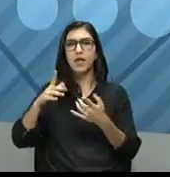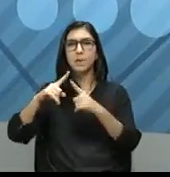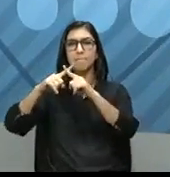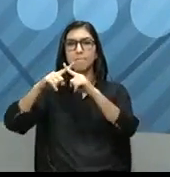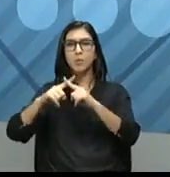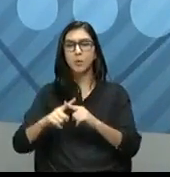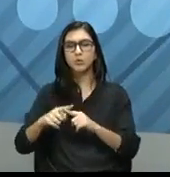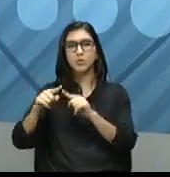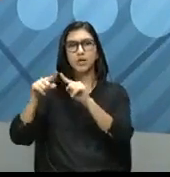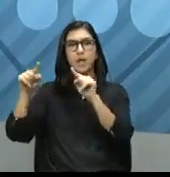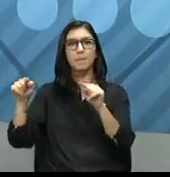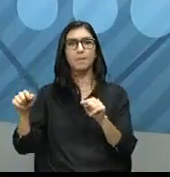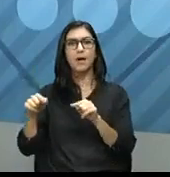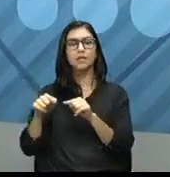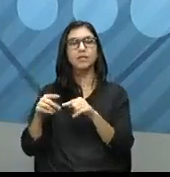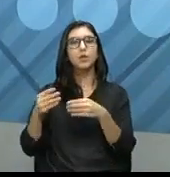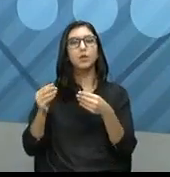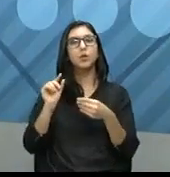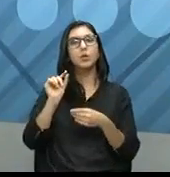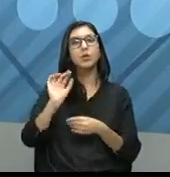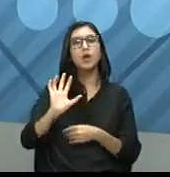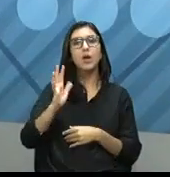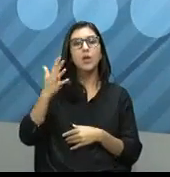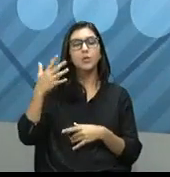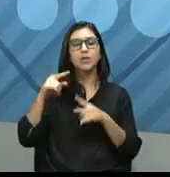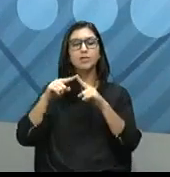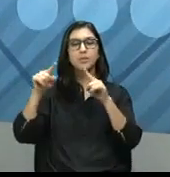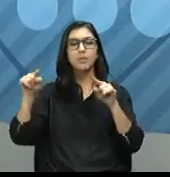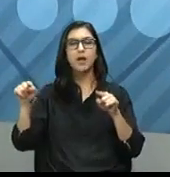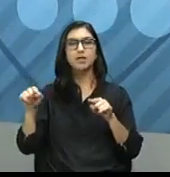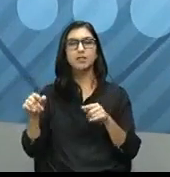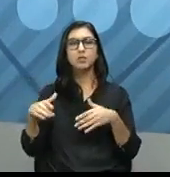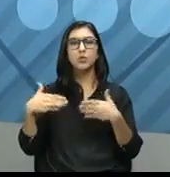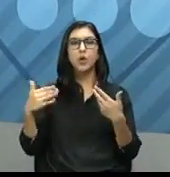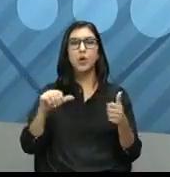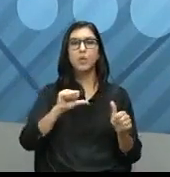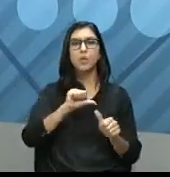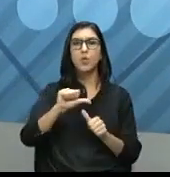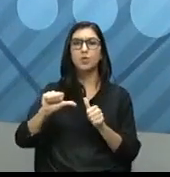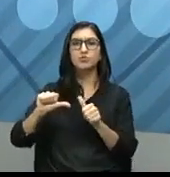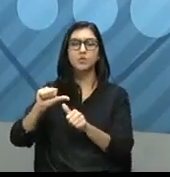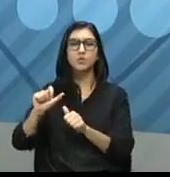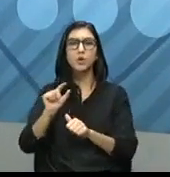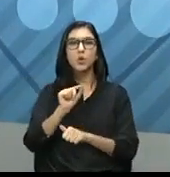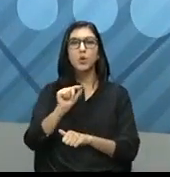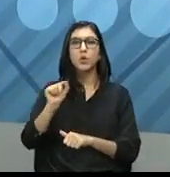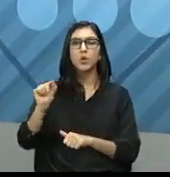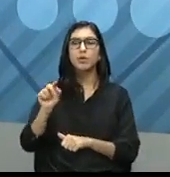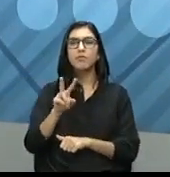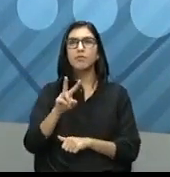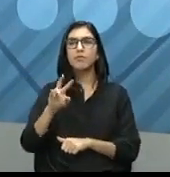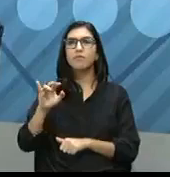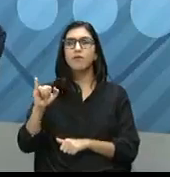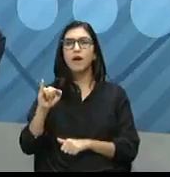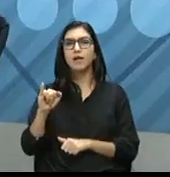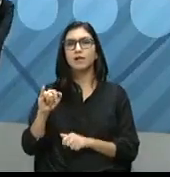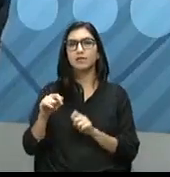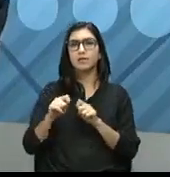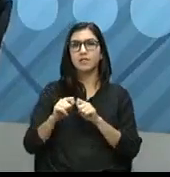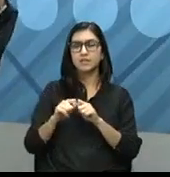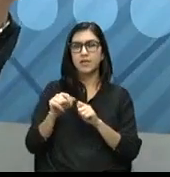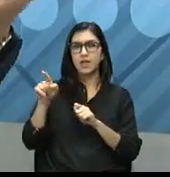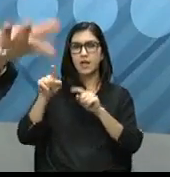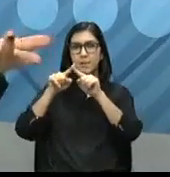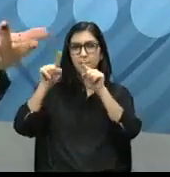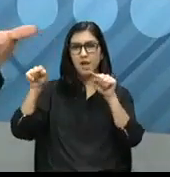essa matriz. O que será que vai acontecer com a matriz? Qual vai ser a modificação e o que vai tornar? Será que